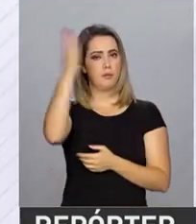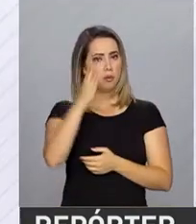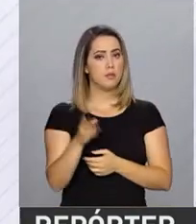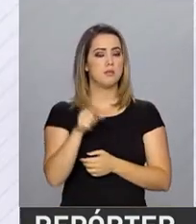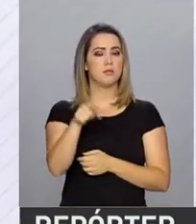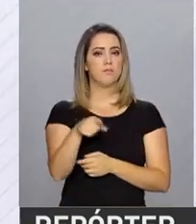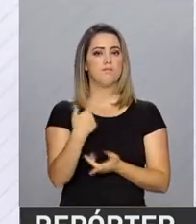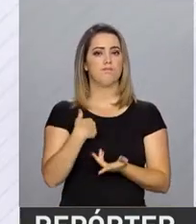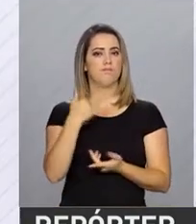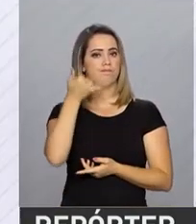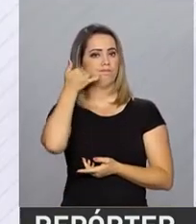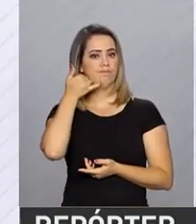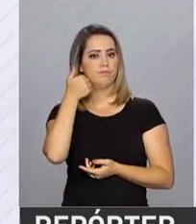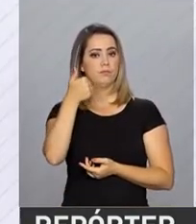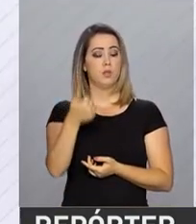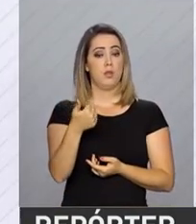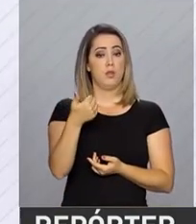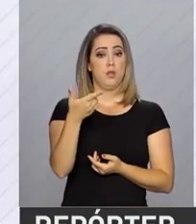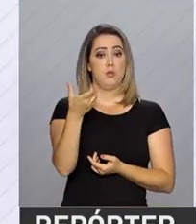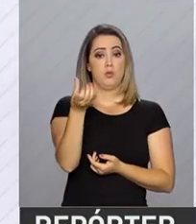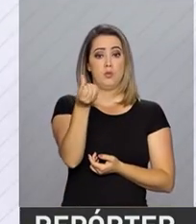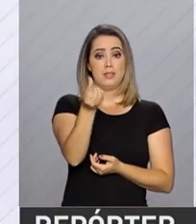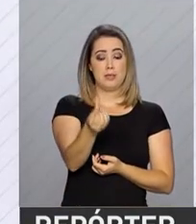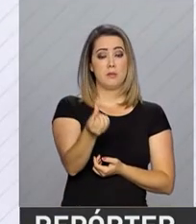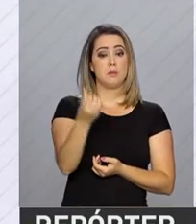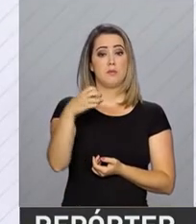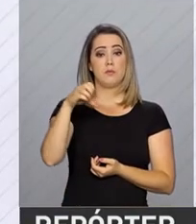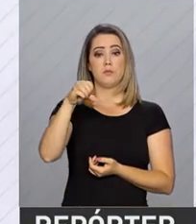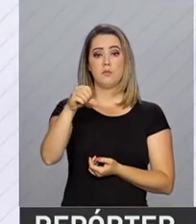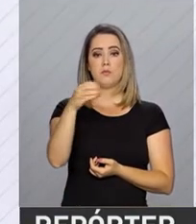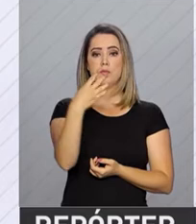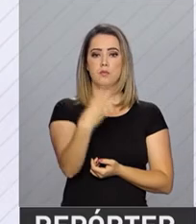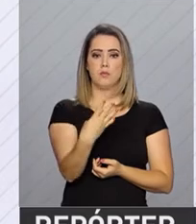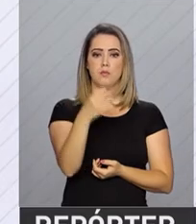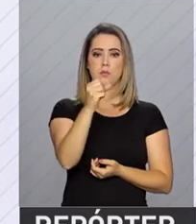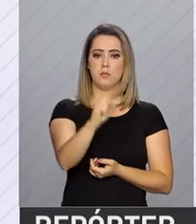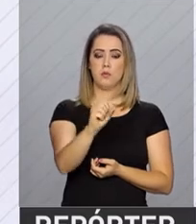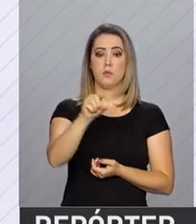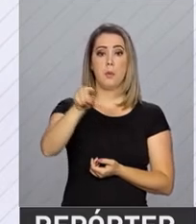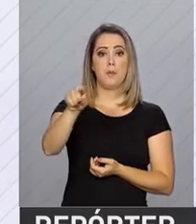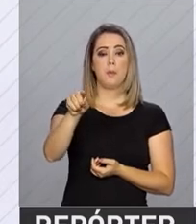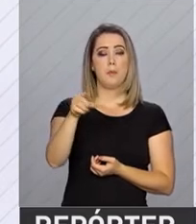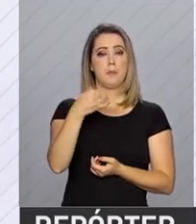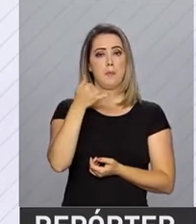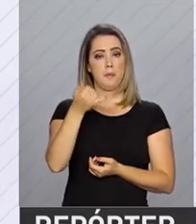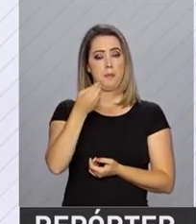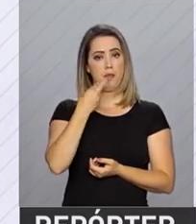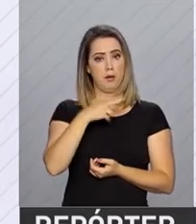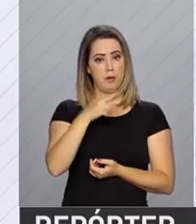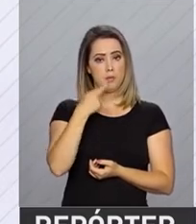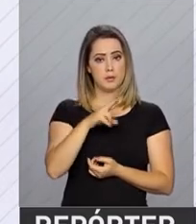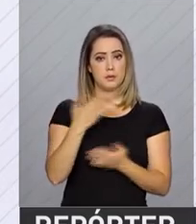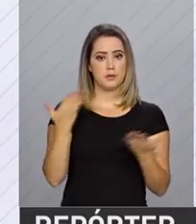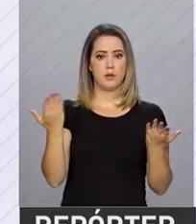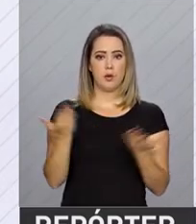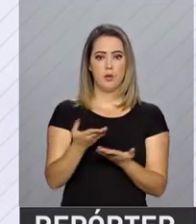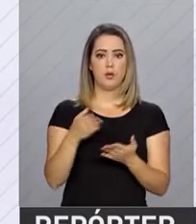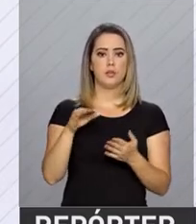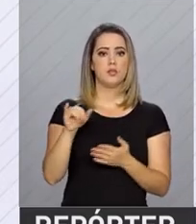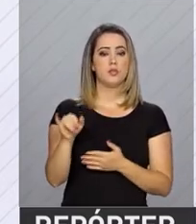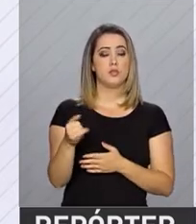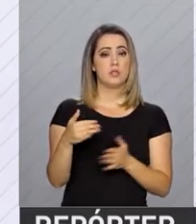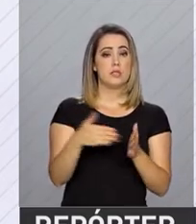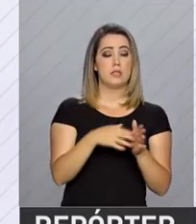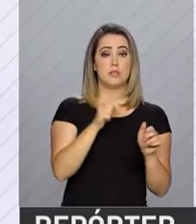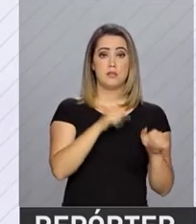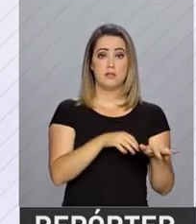da Previdência Social, em 2016 foram registradas 948 denúncias. De janeiro até setembro